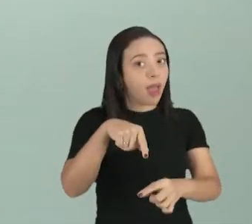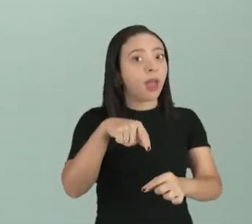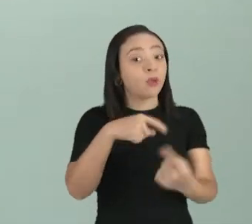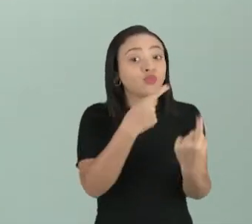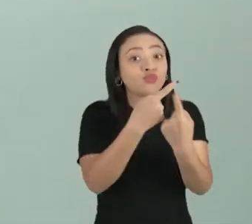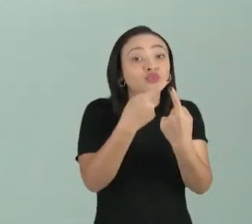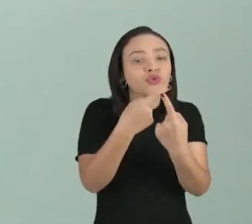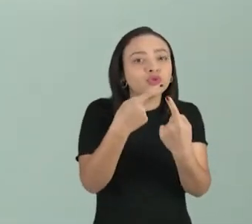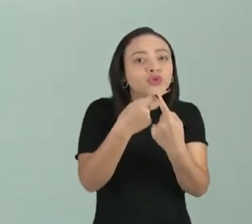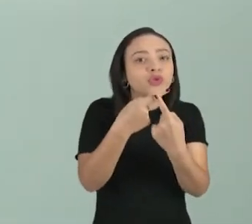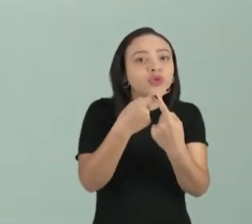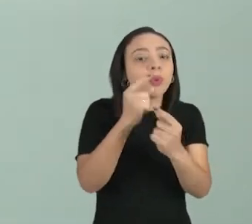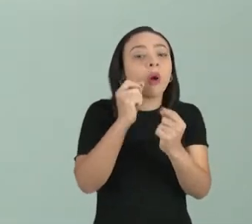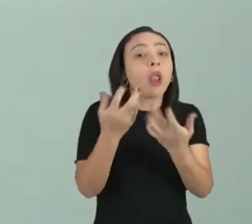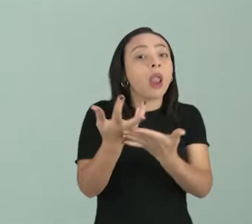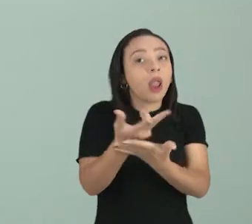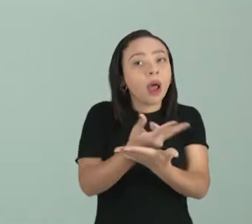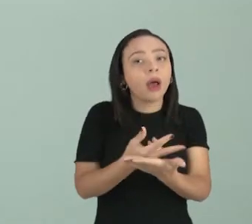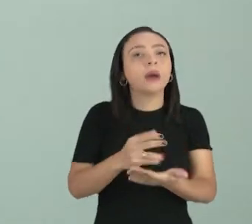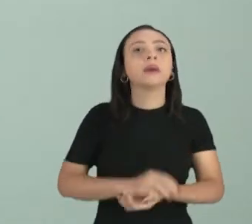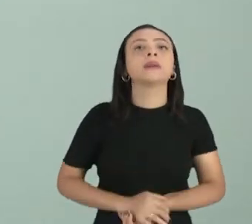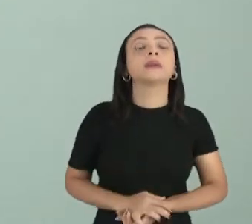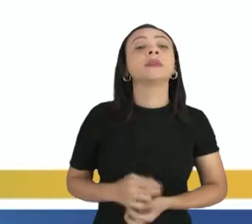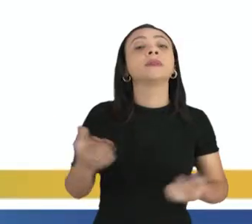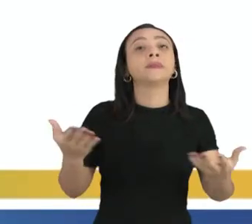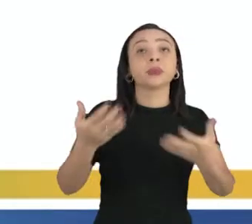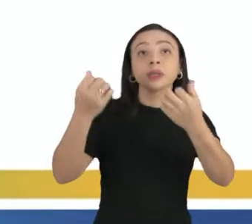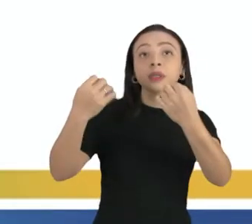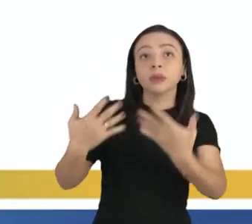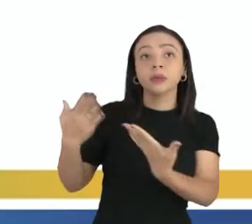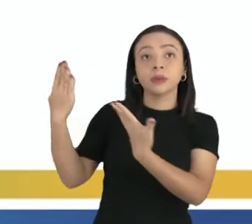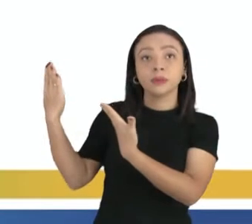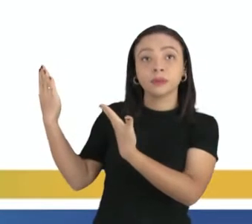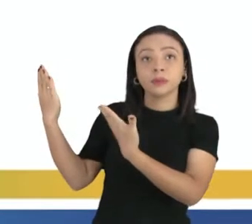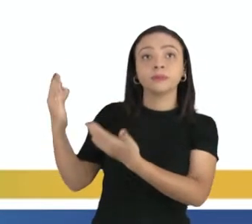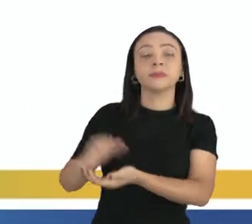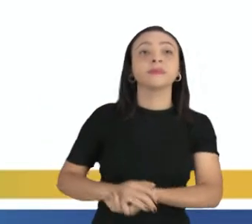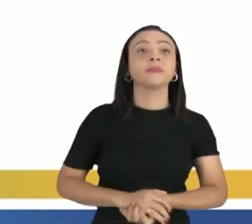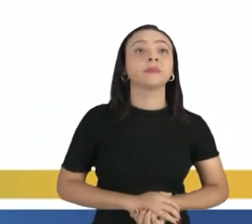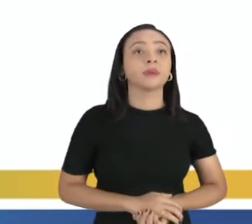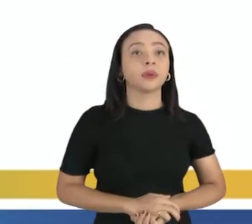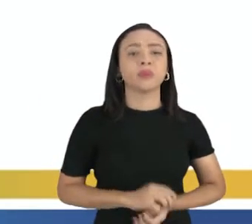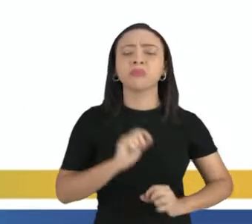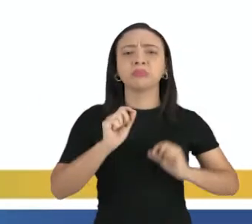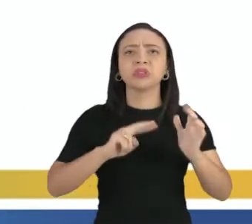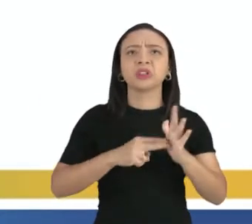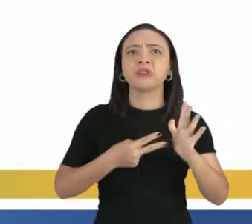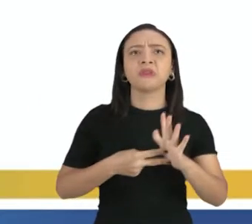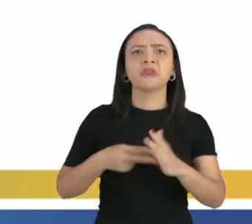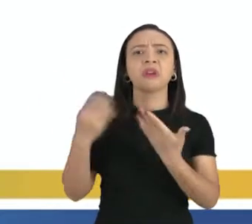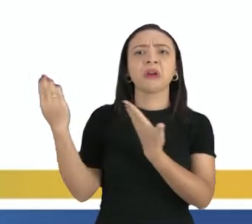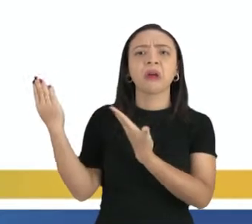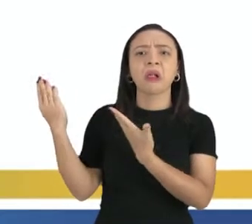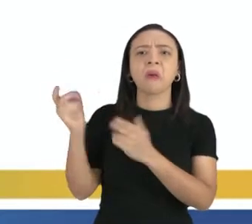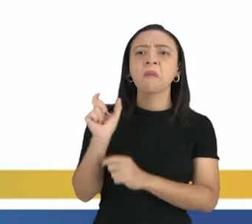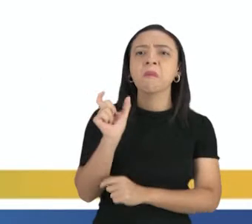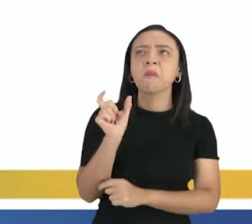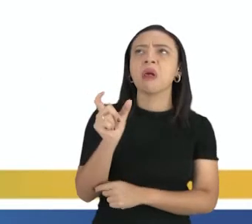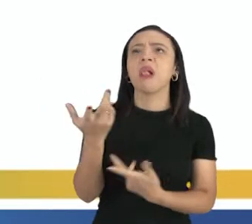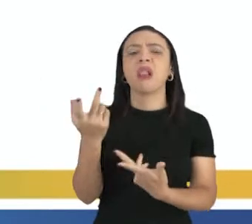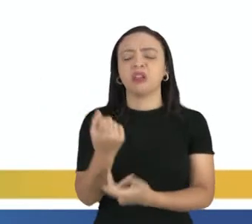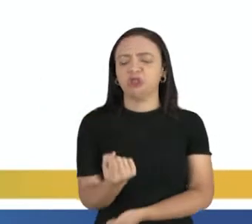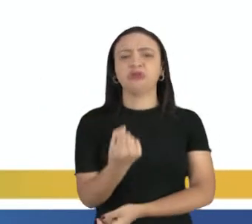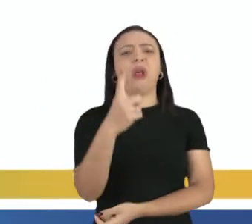arte, ok? E nós vamos falar agora sobre a escarificação. O que é a escarificação? Que